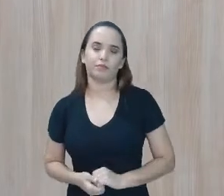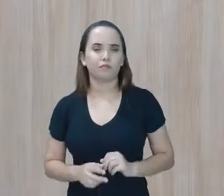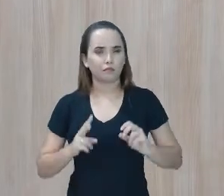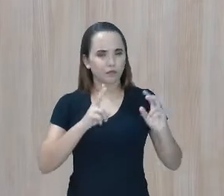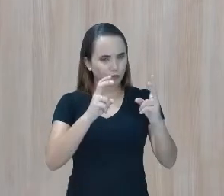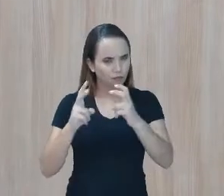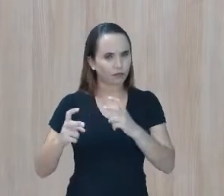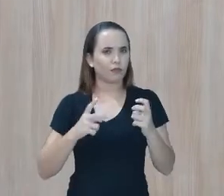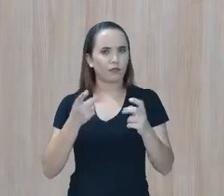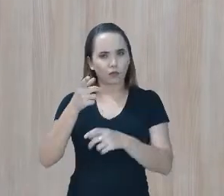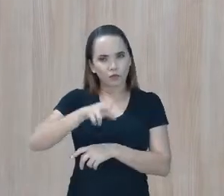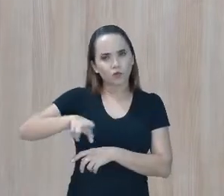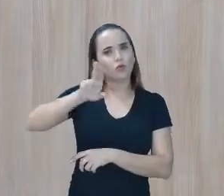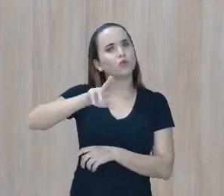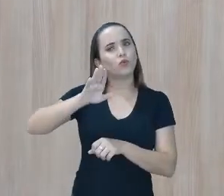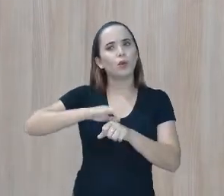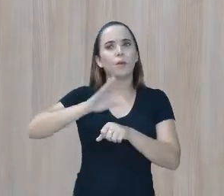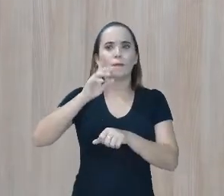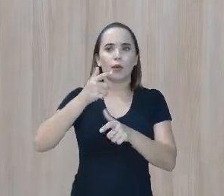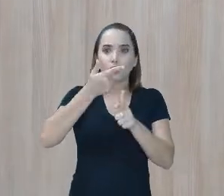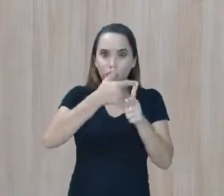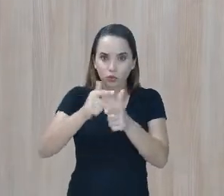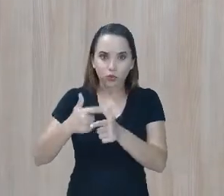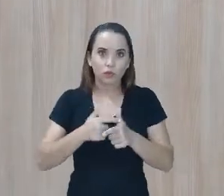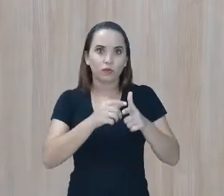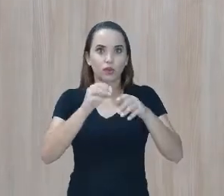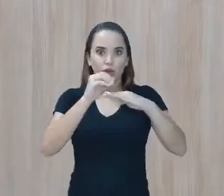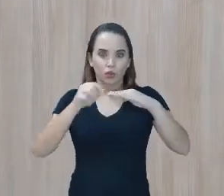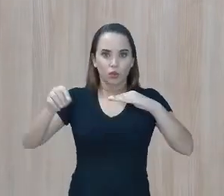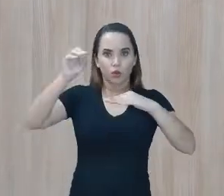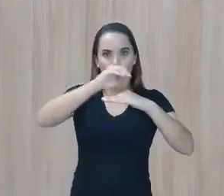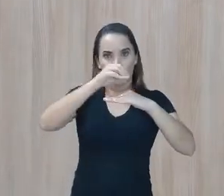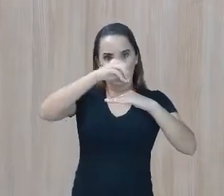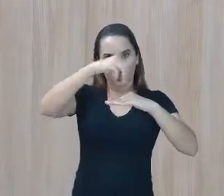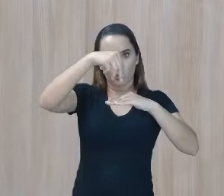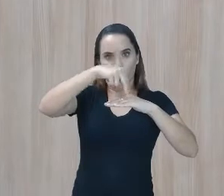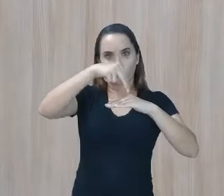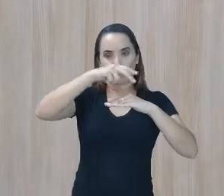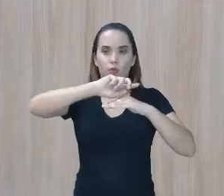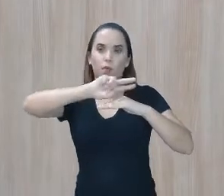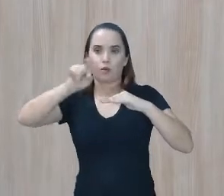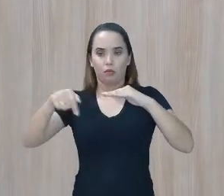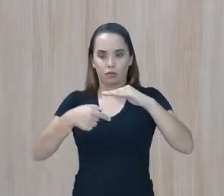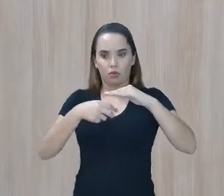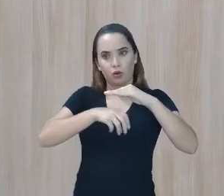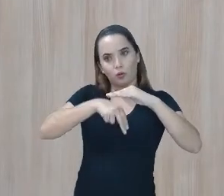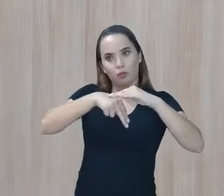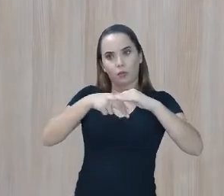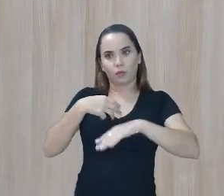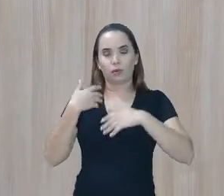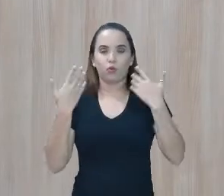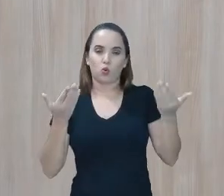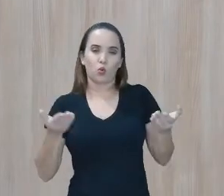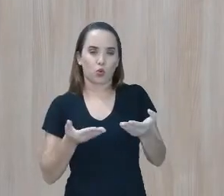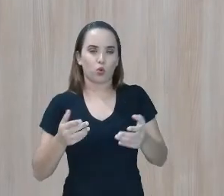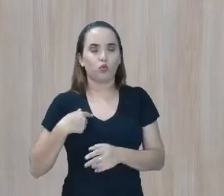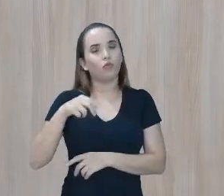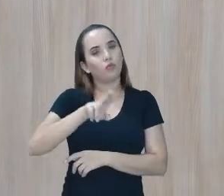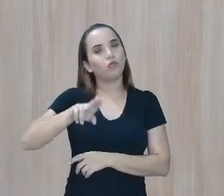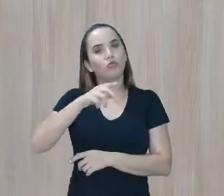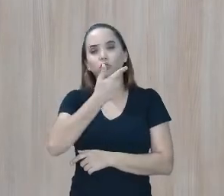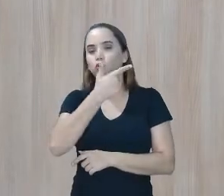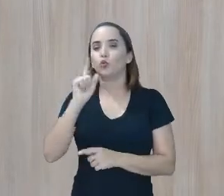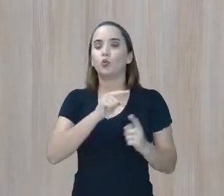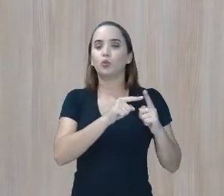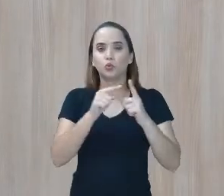aula anterior eu usei mais dividir o número de cima pelo número de baixo. Hoje a gente vai estabelecer uma outra forma, tá